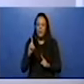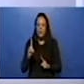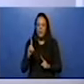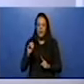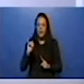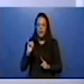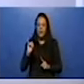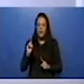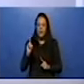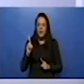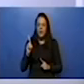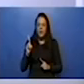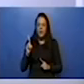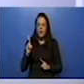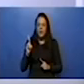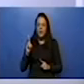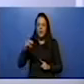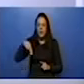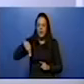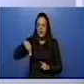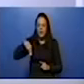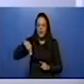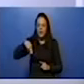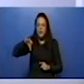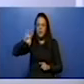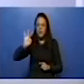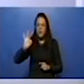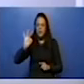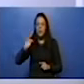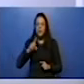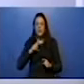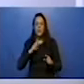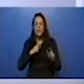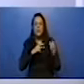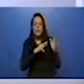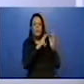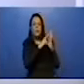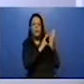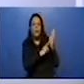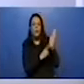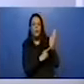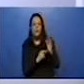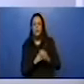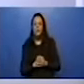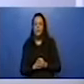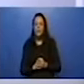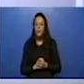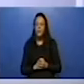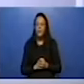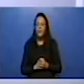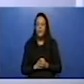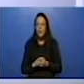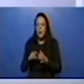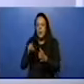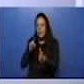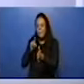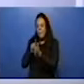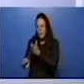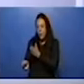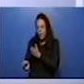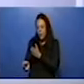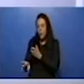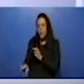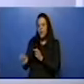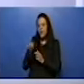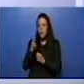all. Galera, qual que é a regra? Muito da simples, é a seguinte. Para poder fazer pergunta e dar resposta